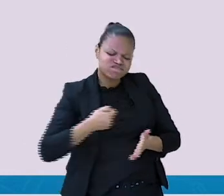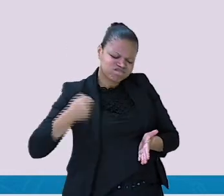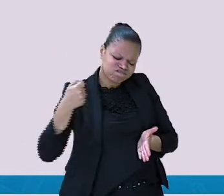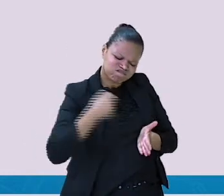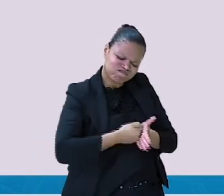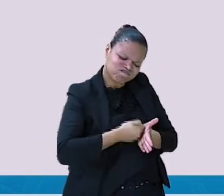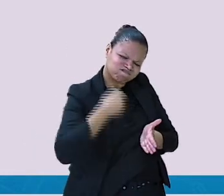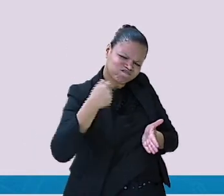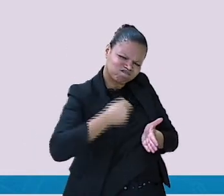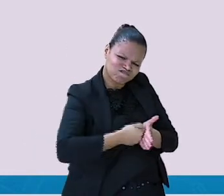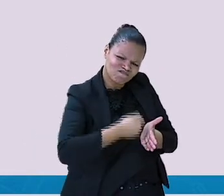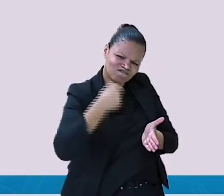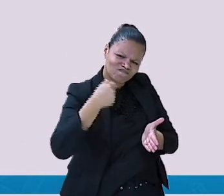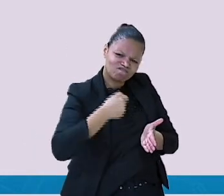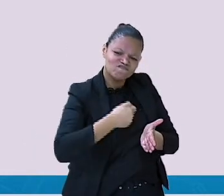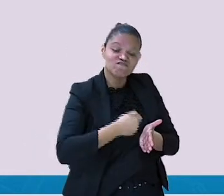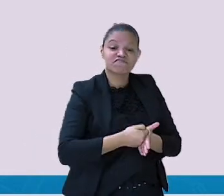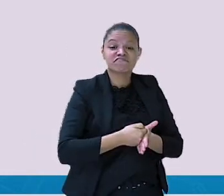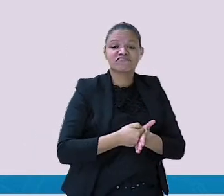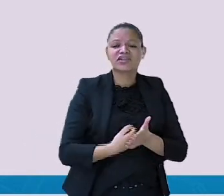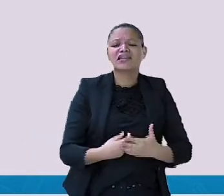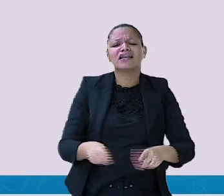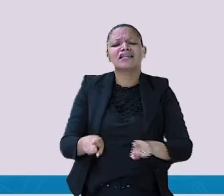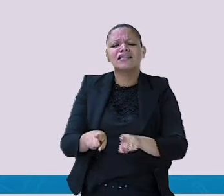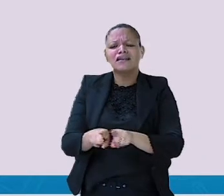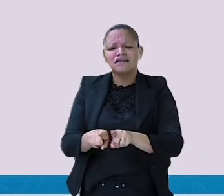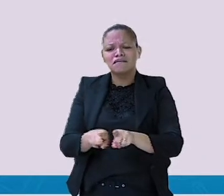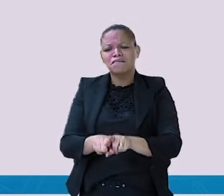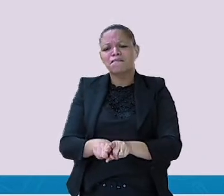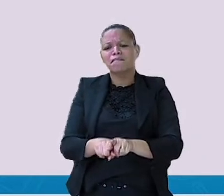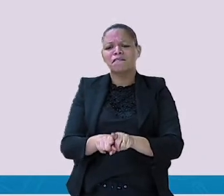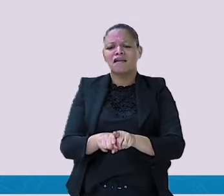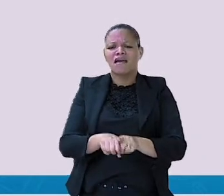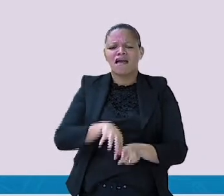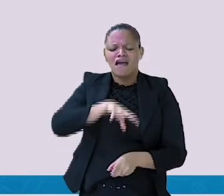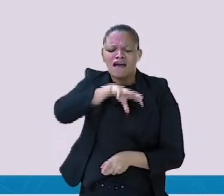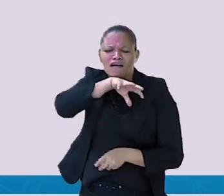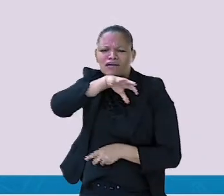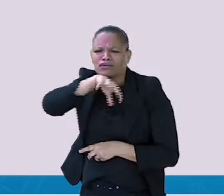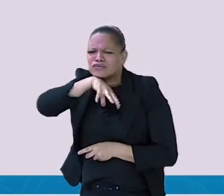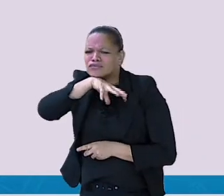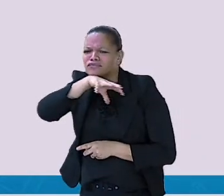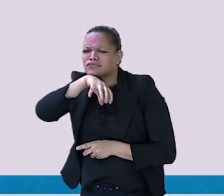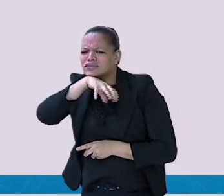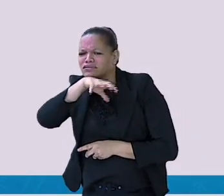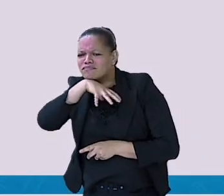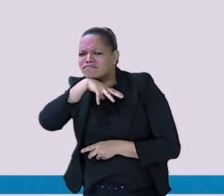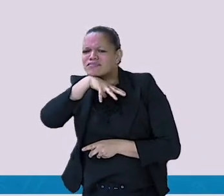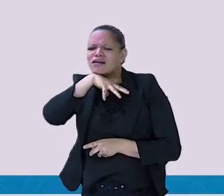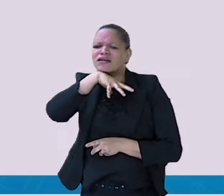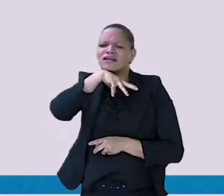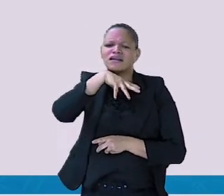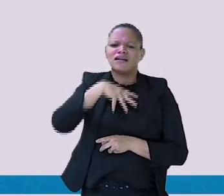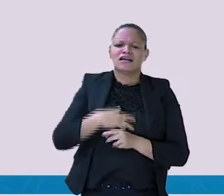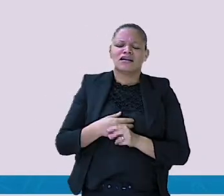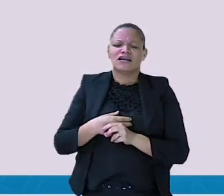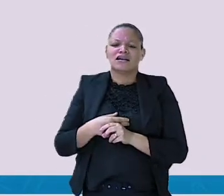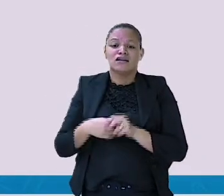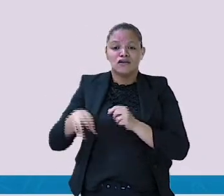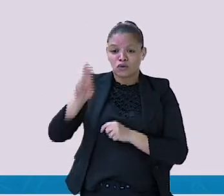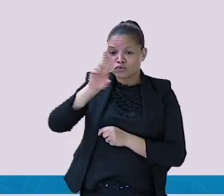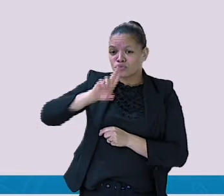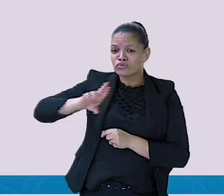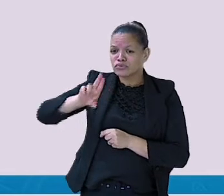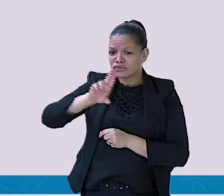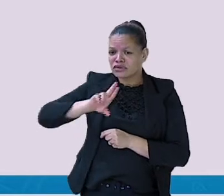poderiam fazer a força animal para mover todo aquele produto, né? Porque se você já aí tomou uma garapa de cana-de-açúcar